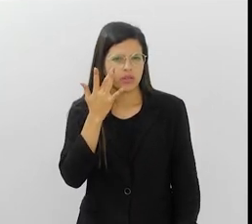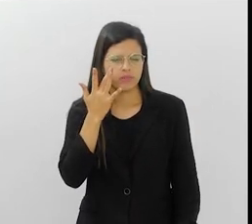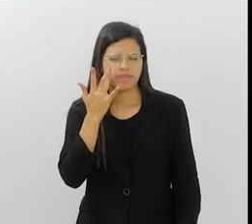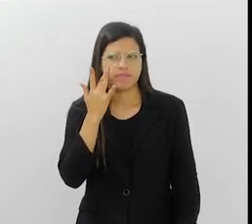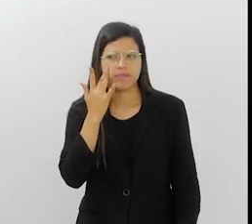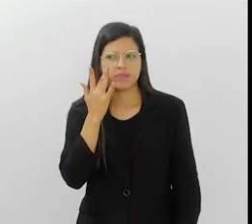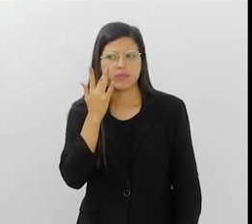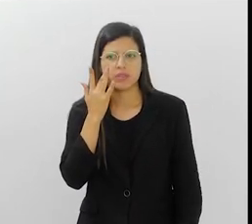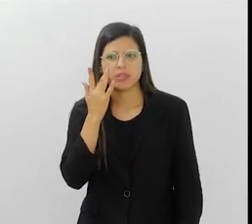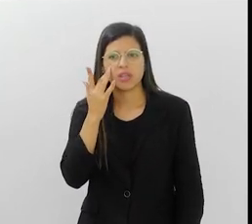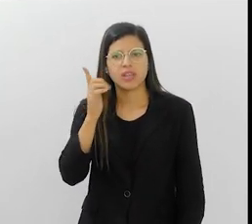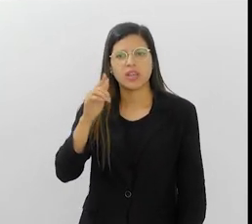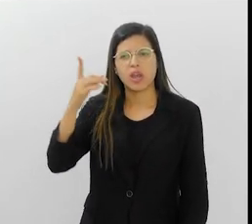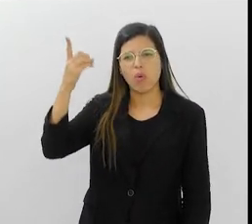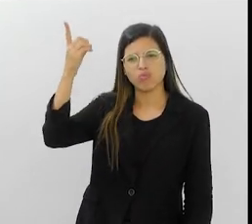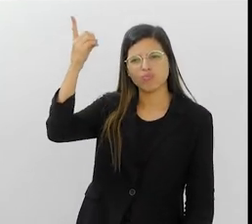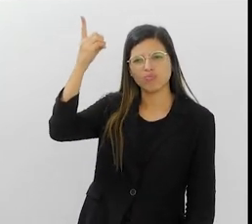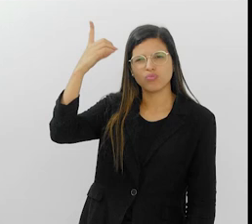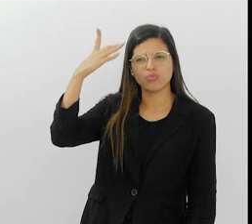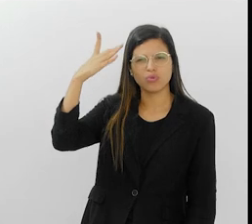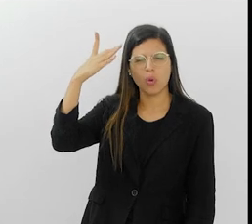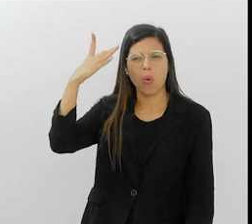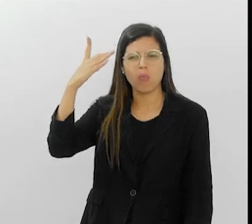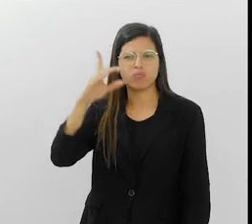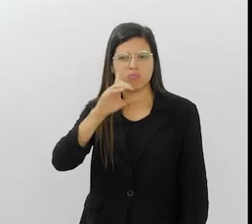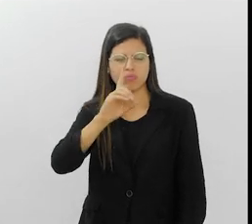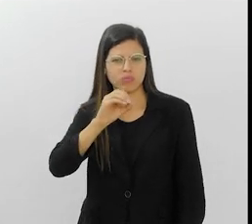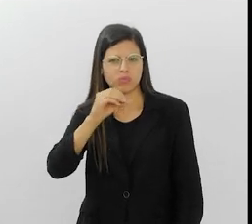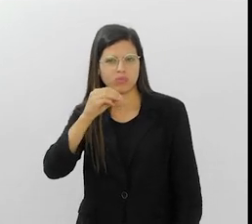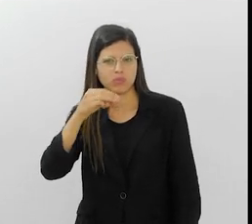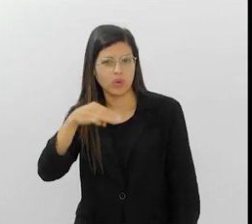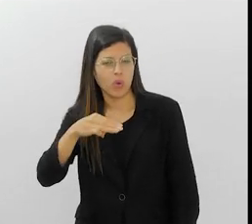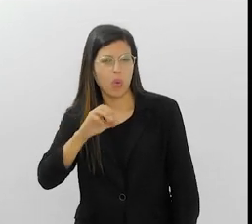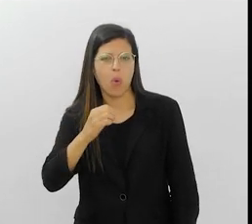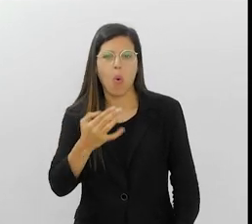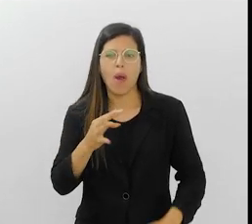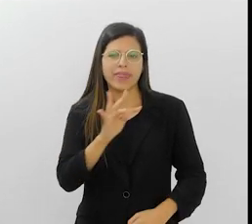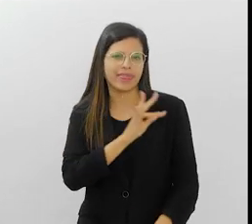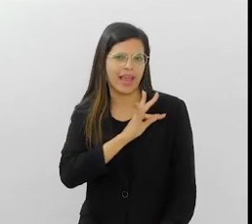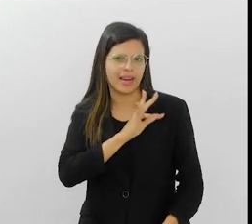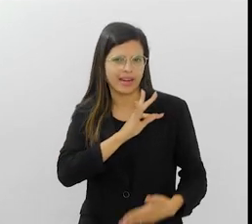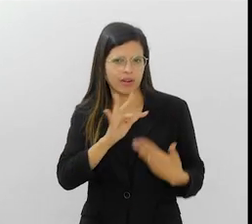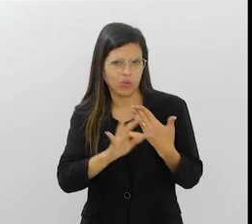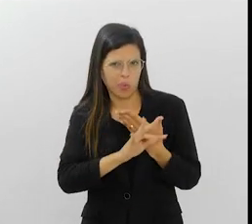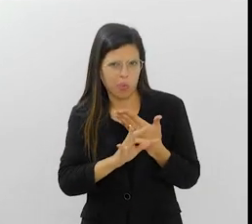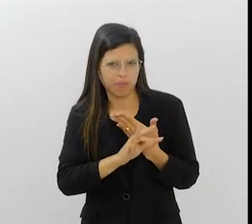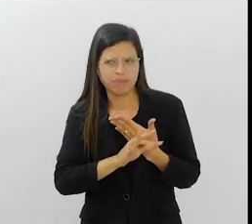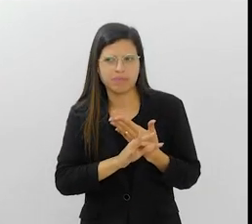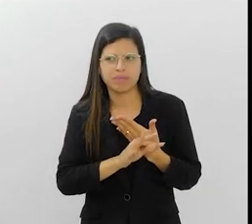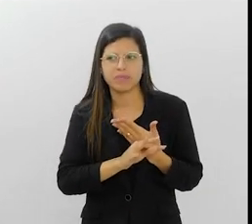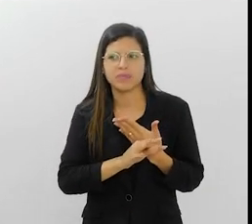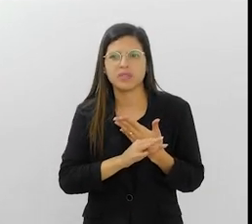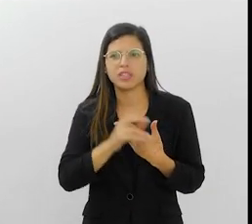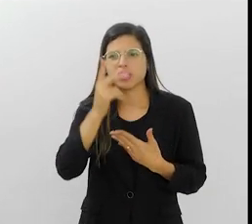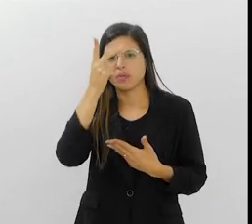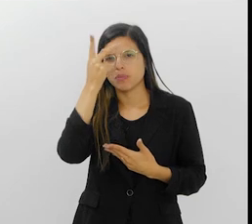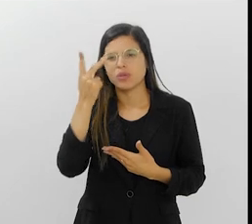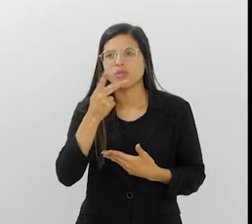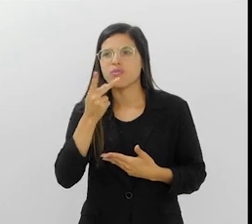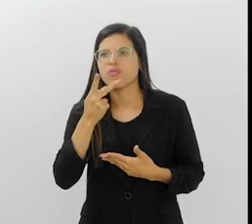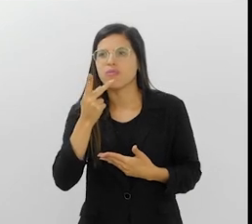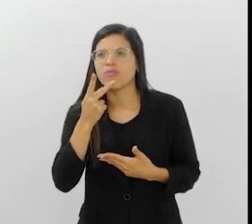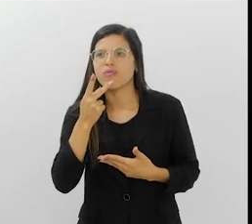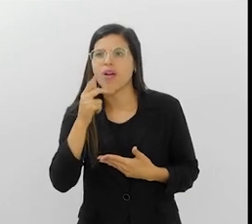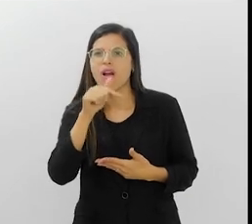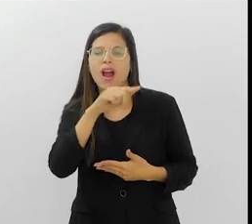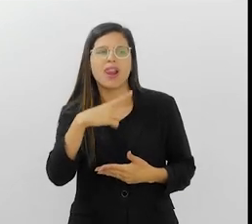Você acha que é um dom ou é uma técnica? Vê se você consegue me entender. As pessoas